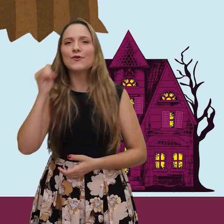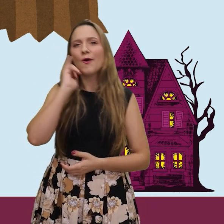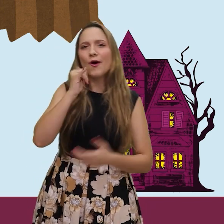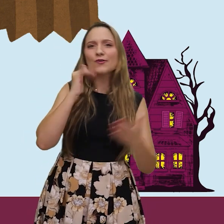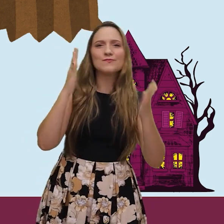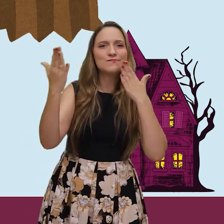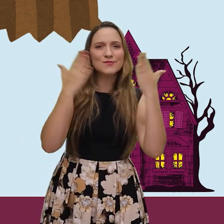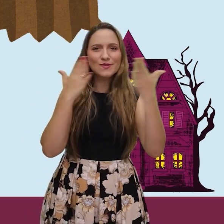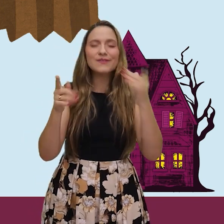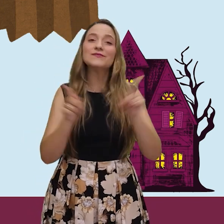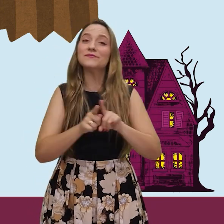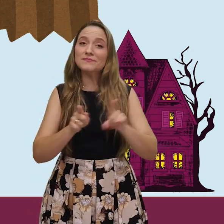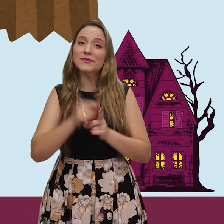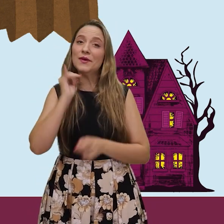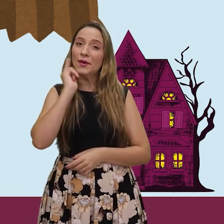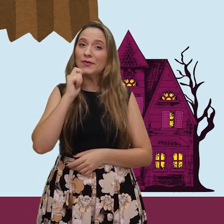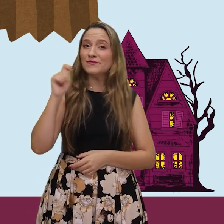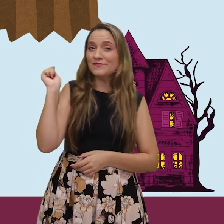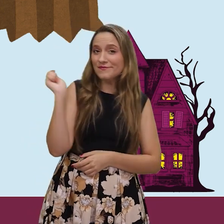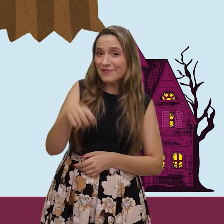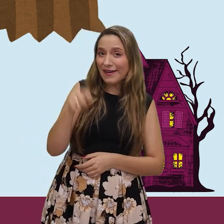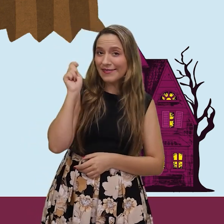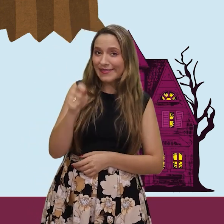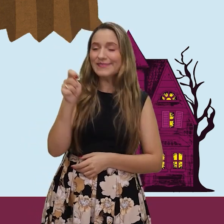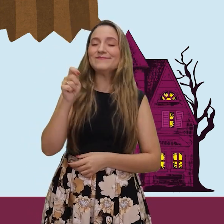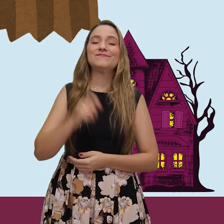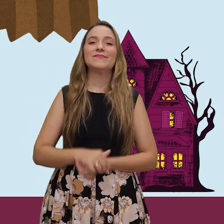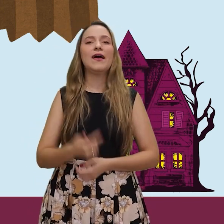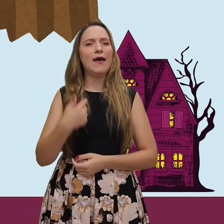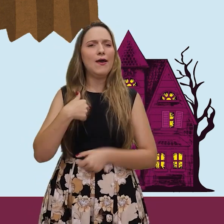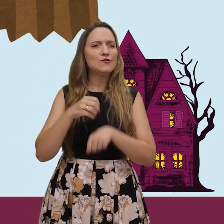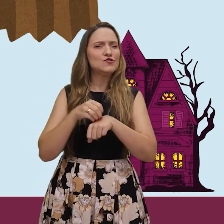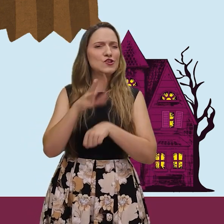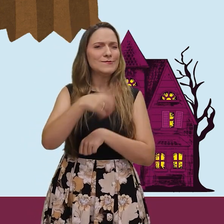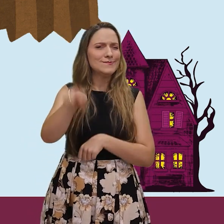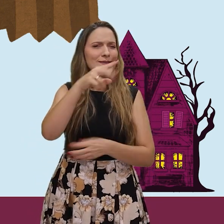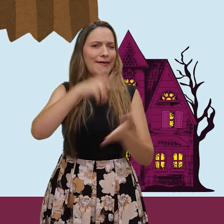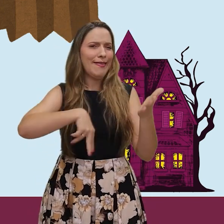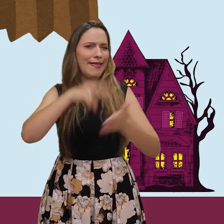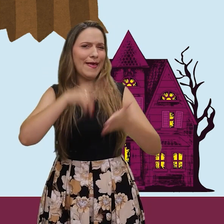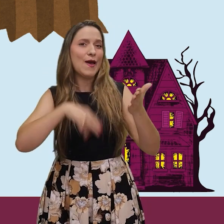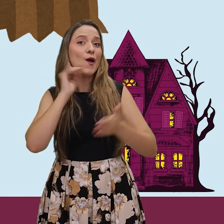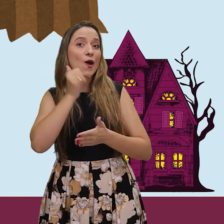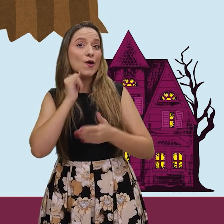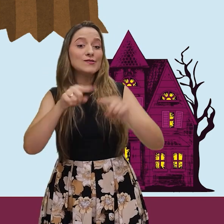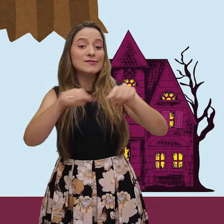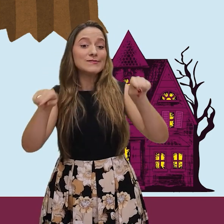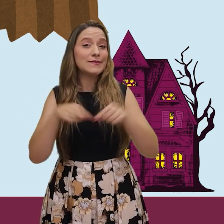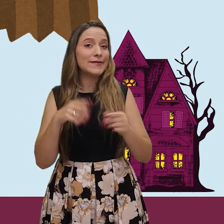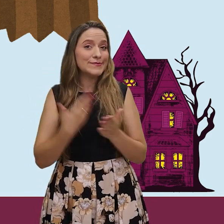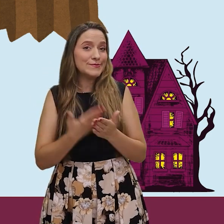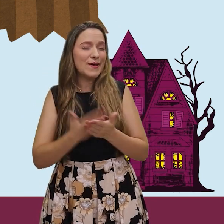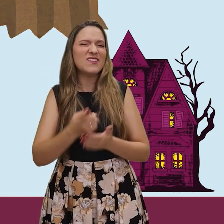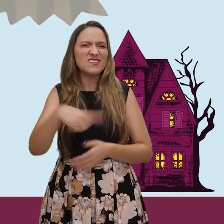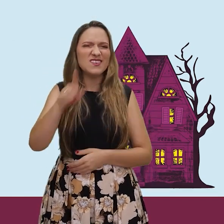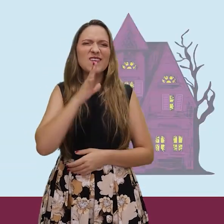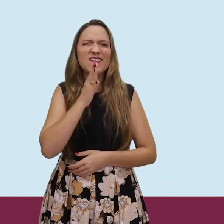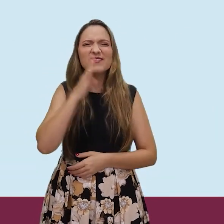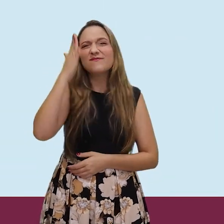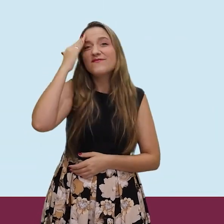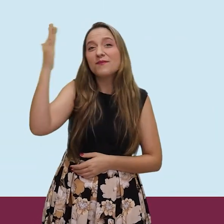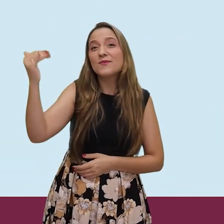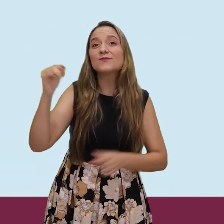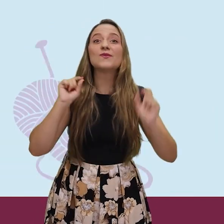terror, contos de humor, contos infantis, contos psicológicos e contos de